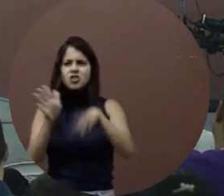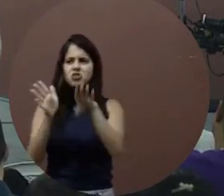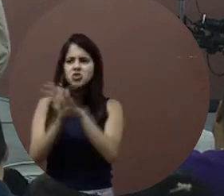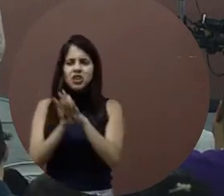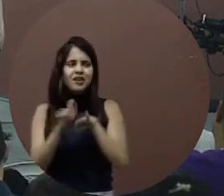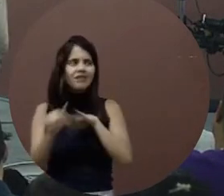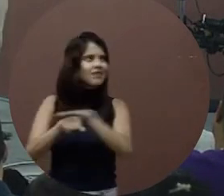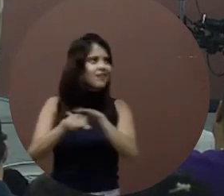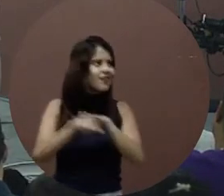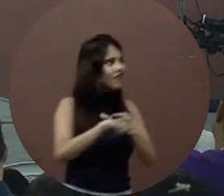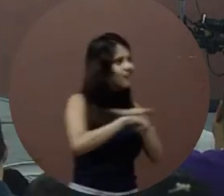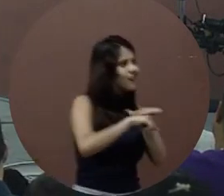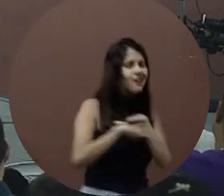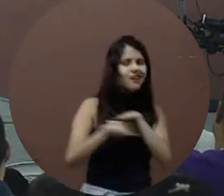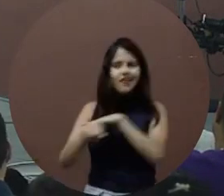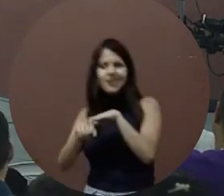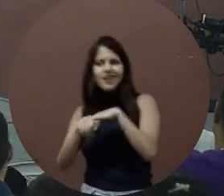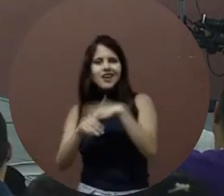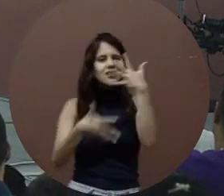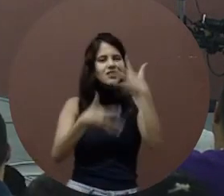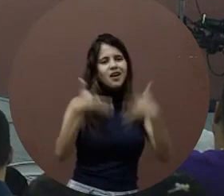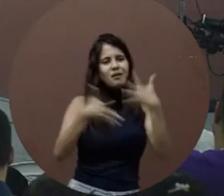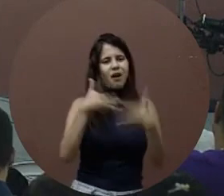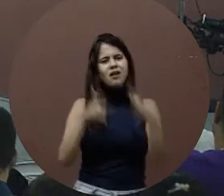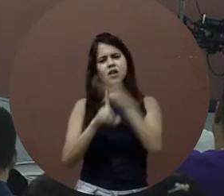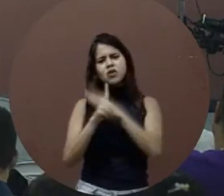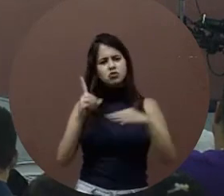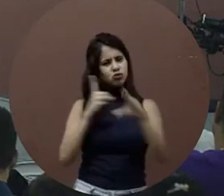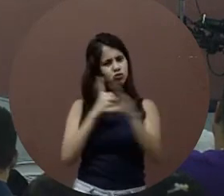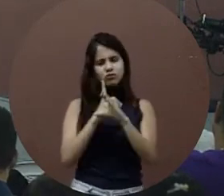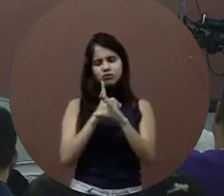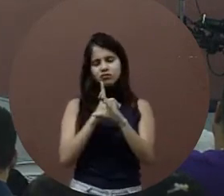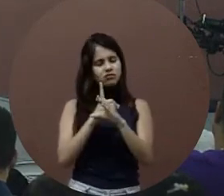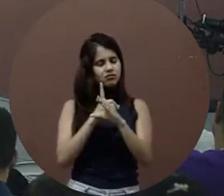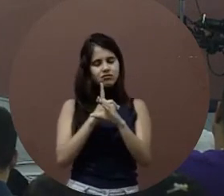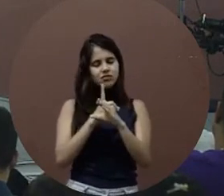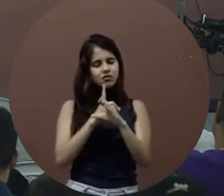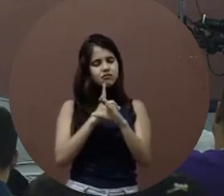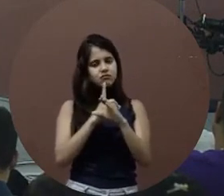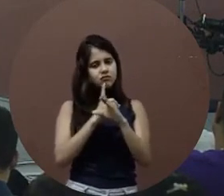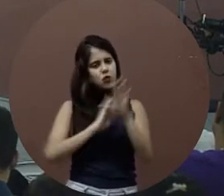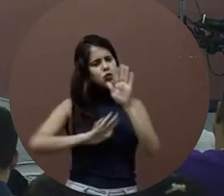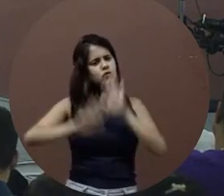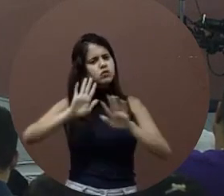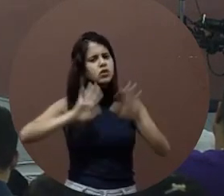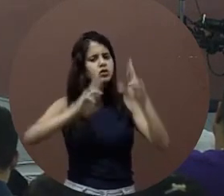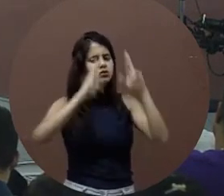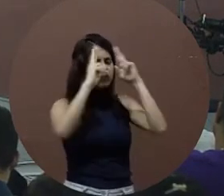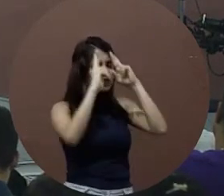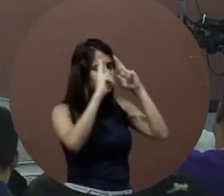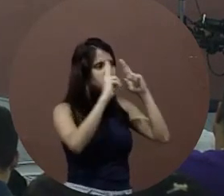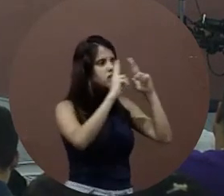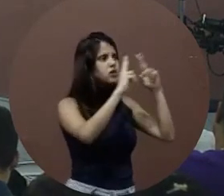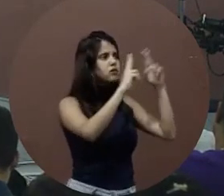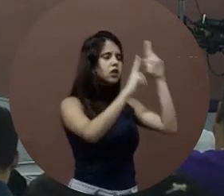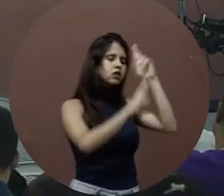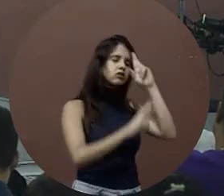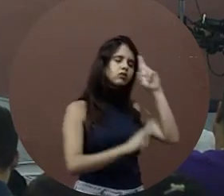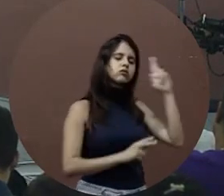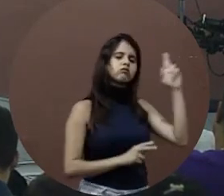fulano, e atrapalhando o culto. Tenha reverência. Tenha respeito pelo